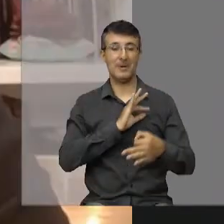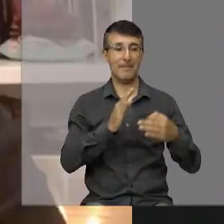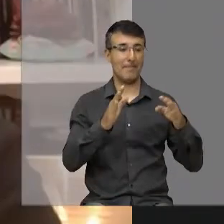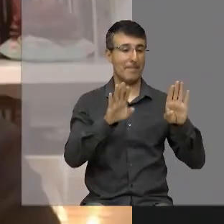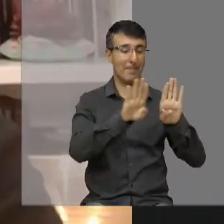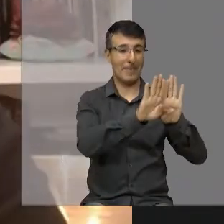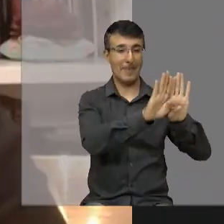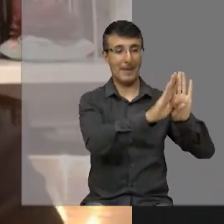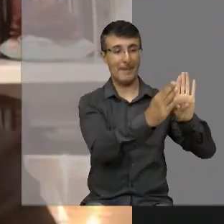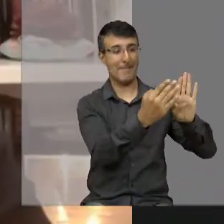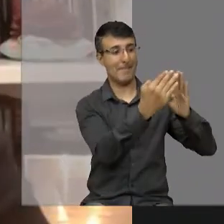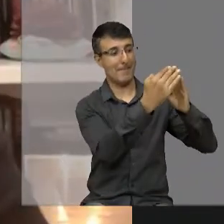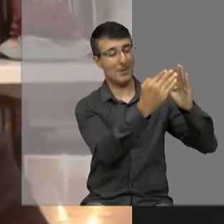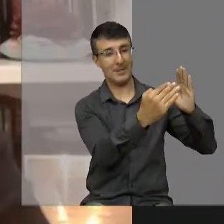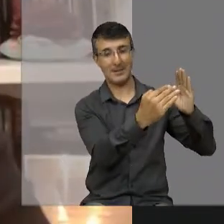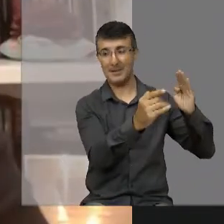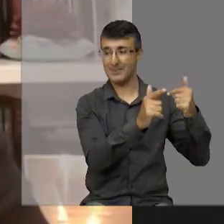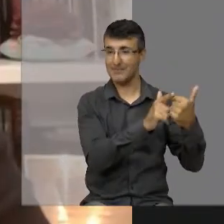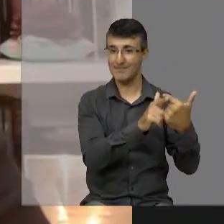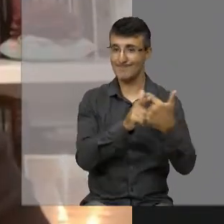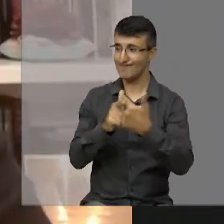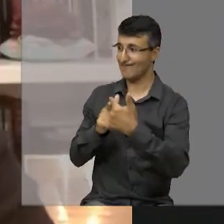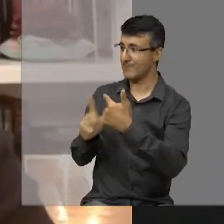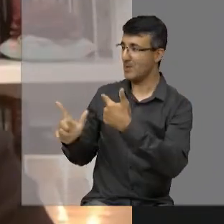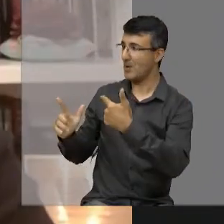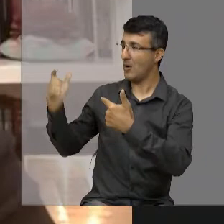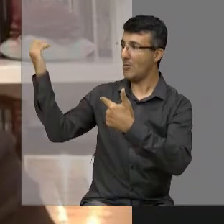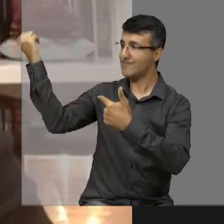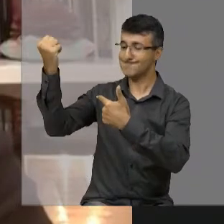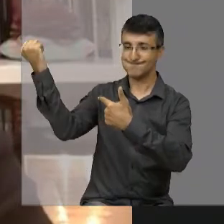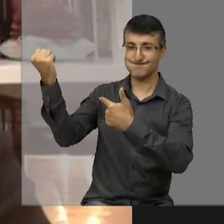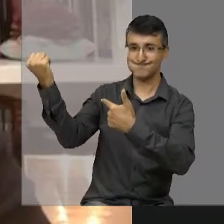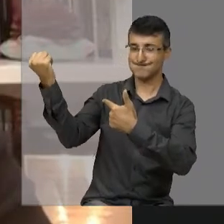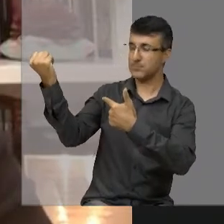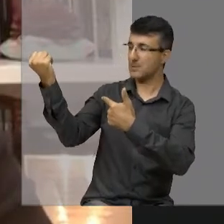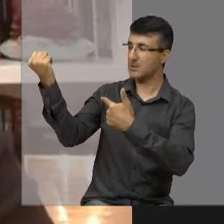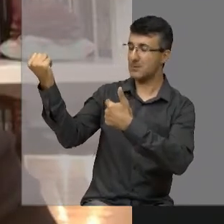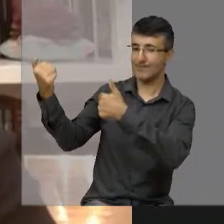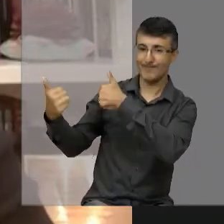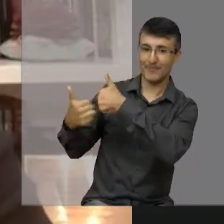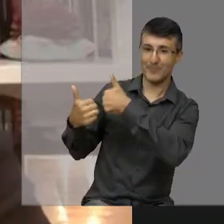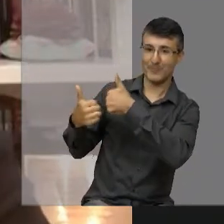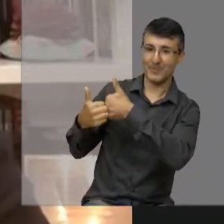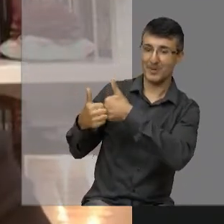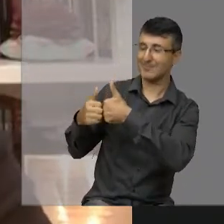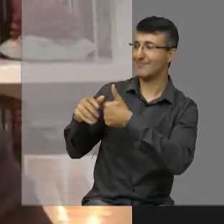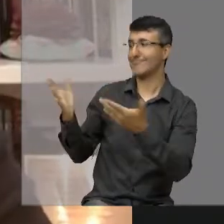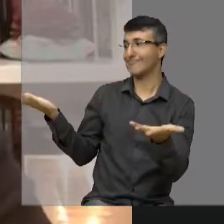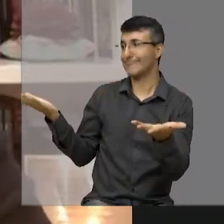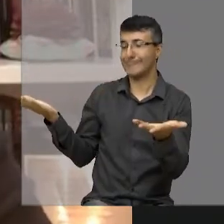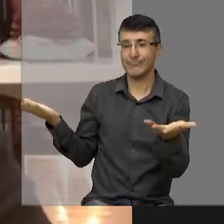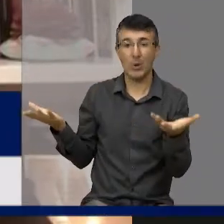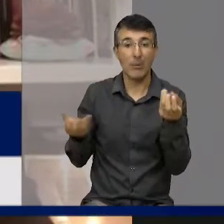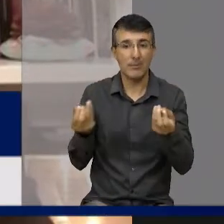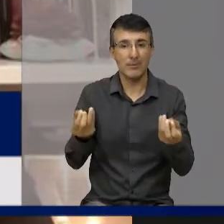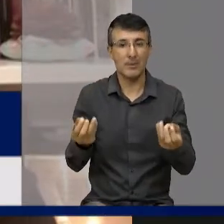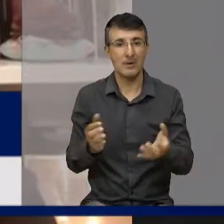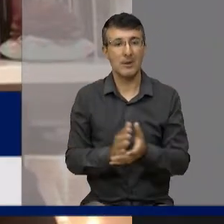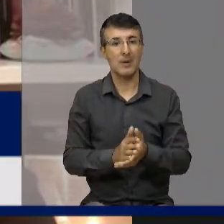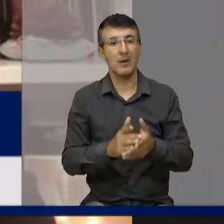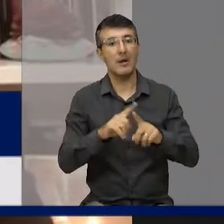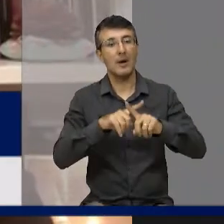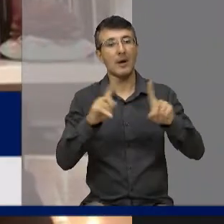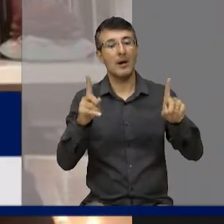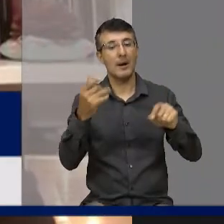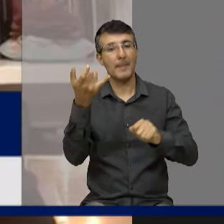dia, impedindo que o agressor, de alguma maneira, se aproxime, né? Mas se ela tiver algum instrumento de fácil acionamento, né, que se faz